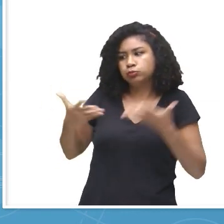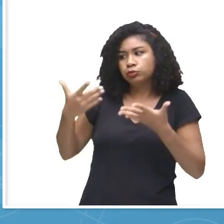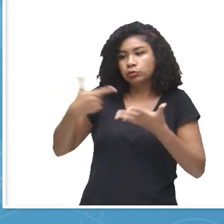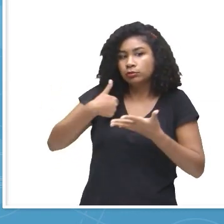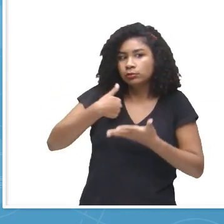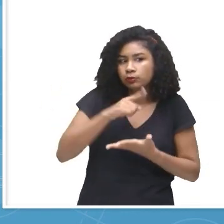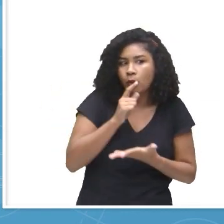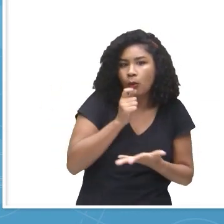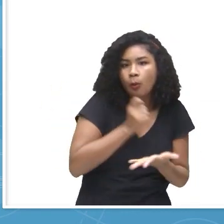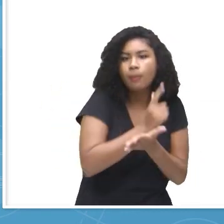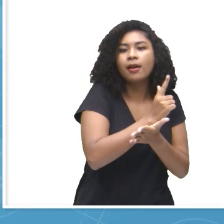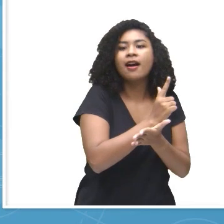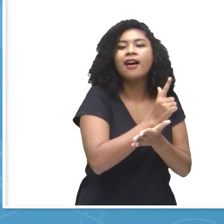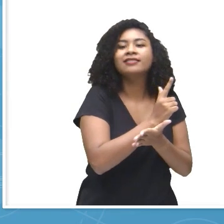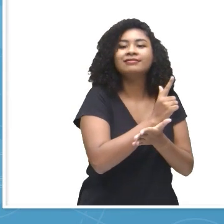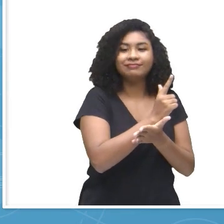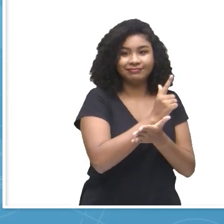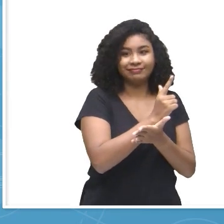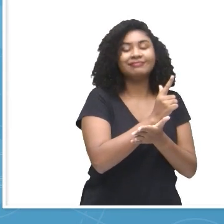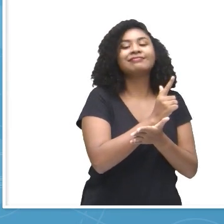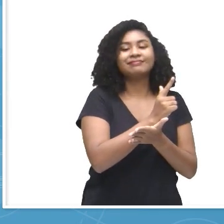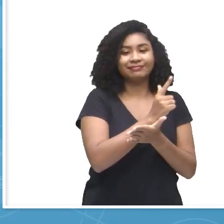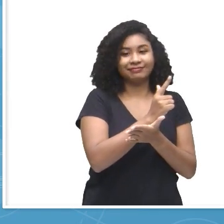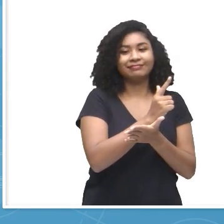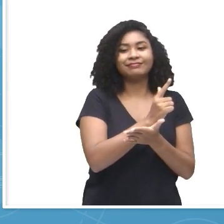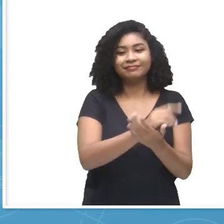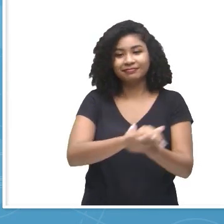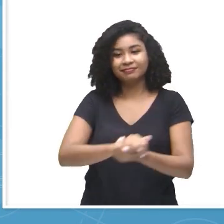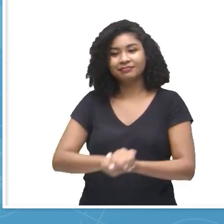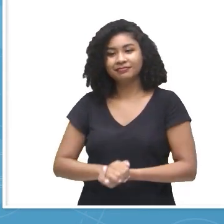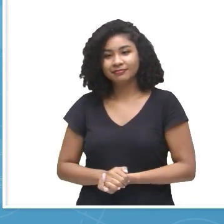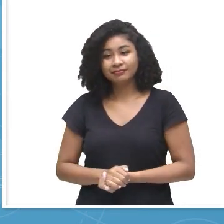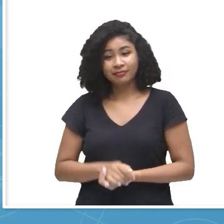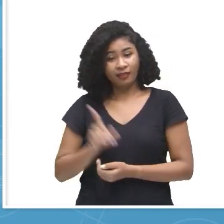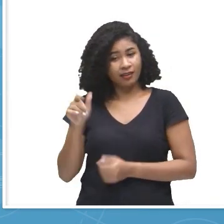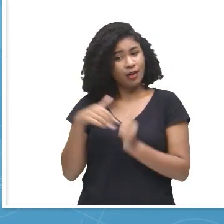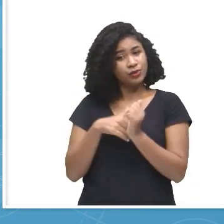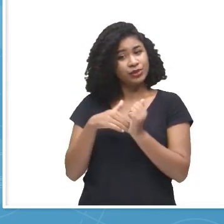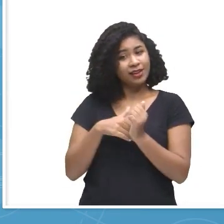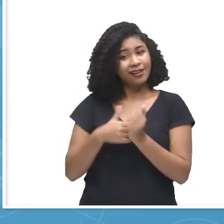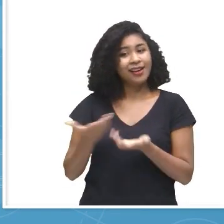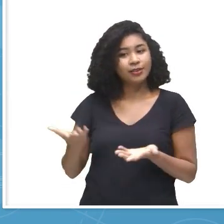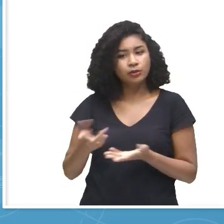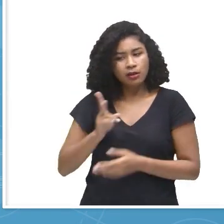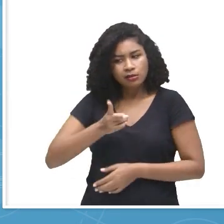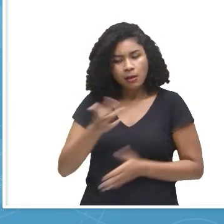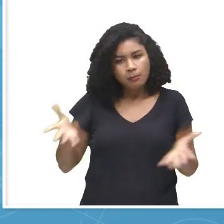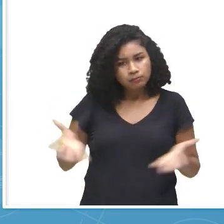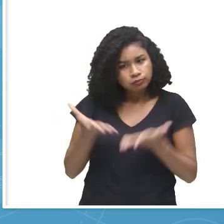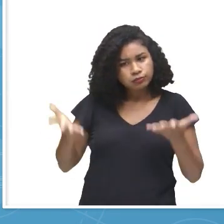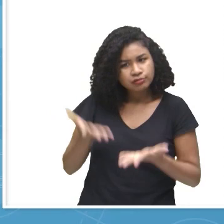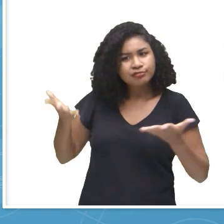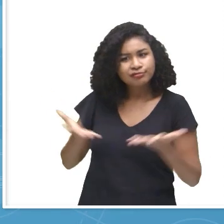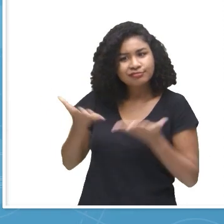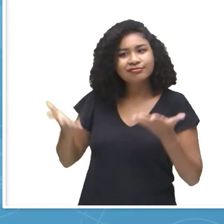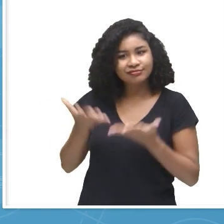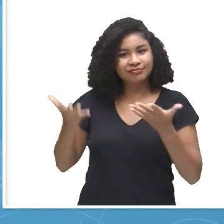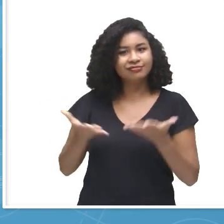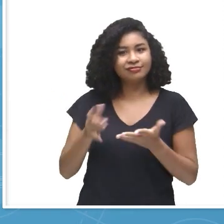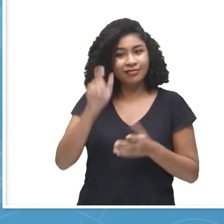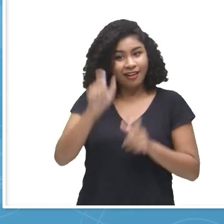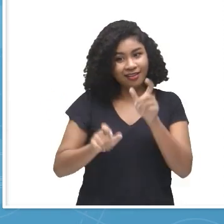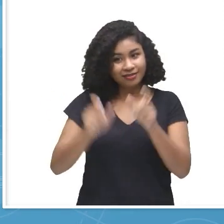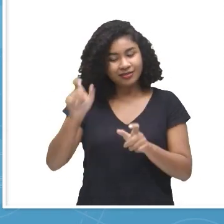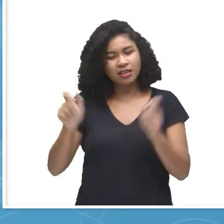aquele consumidor a adquirir o meu produto. Esse é o segredo da propaganda, é sempre tentar, né, estimular, né,